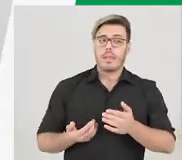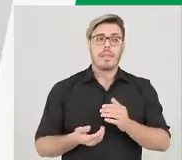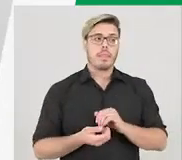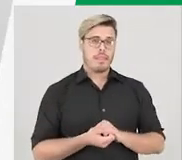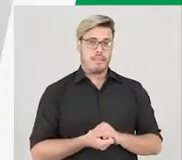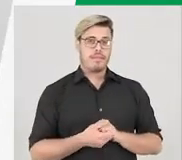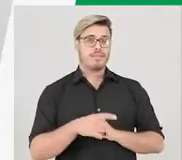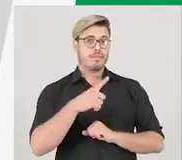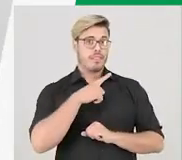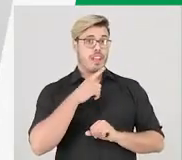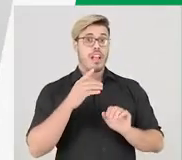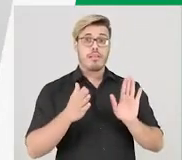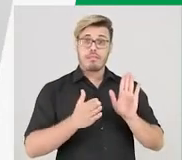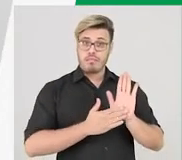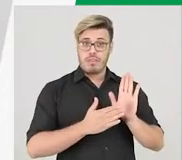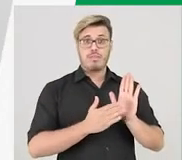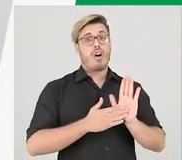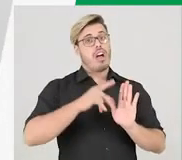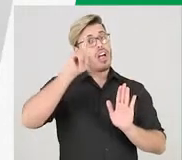Individualizado.